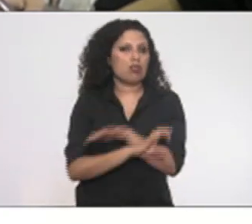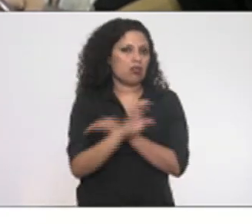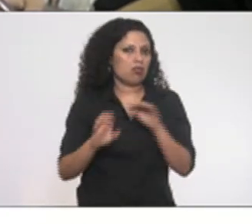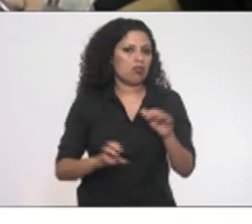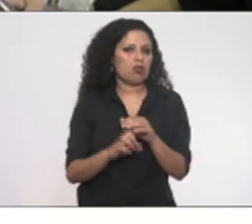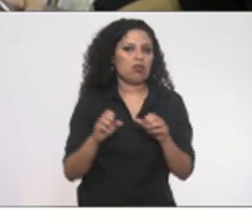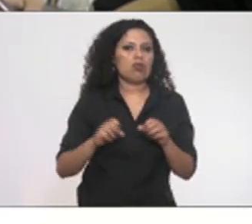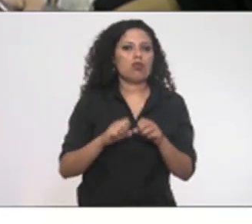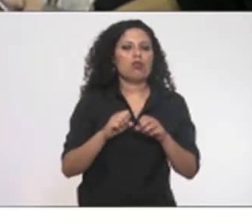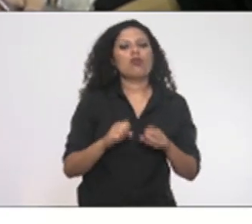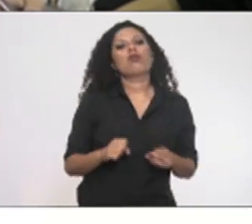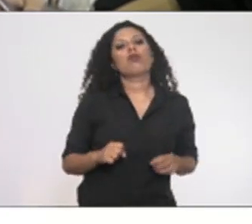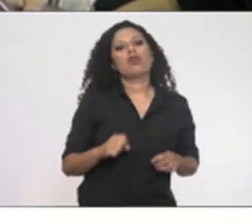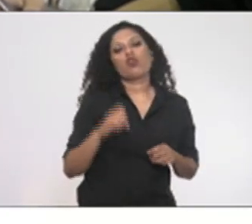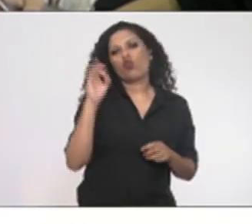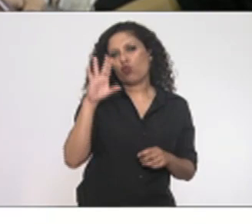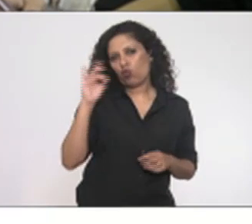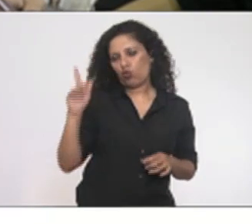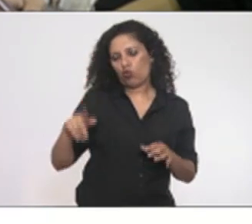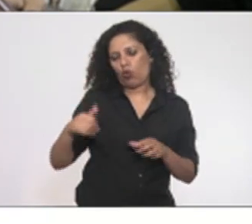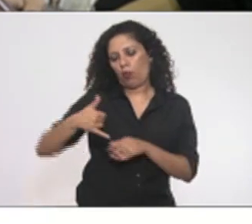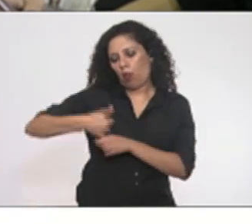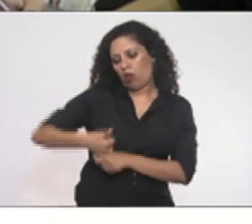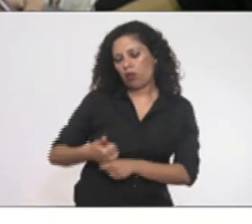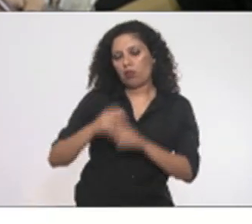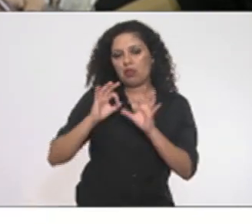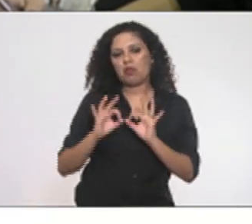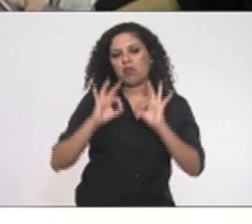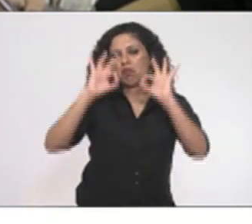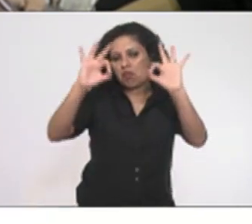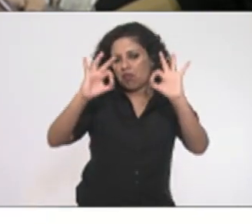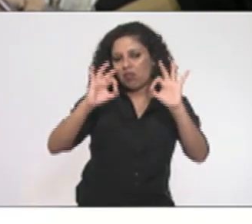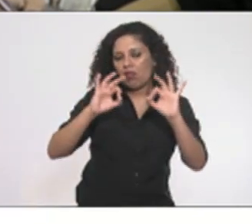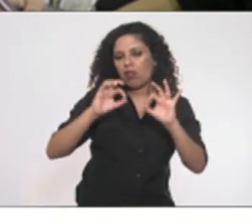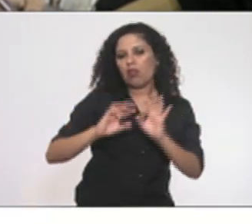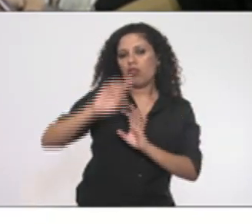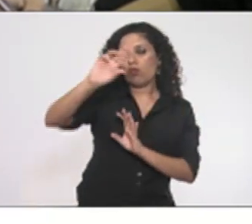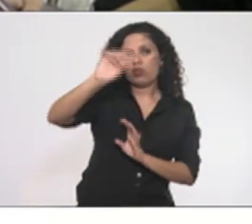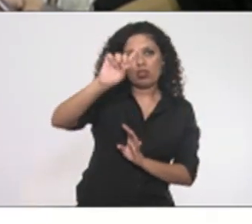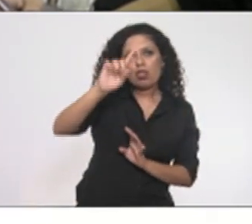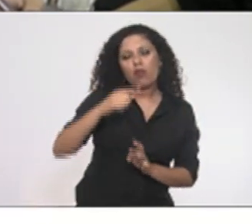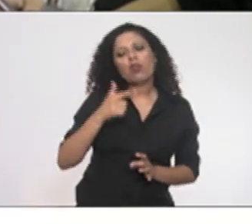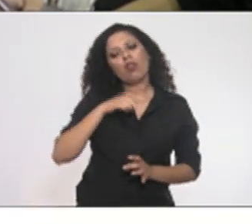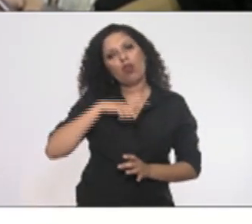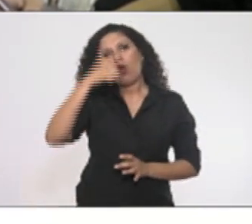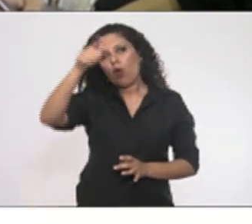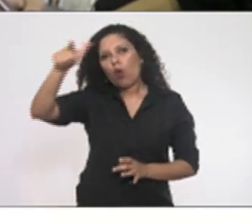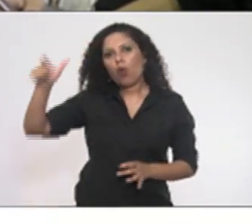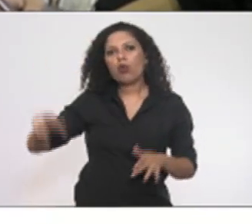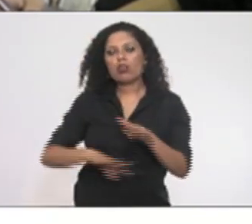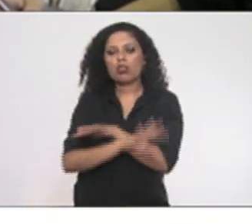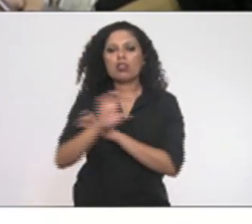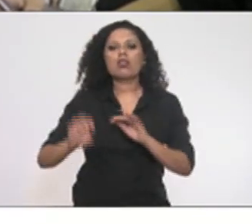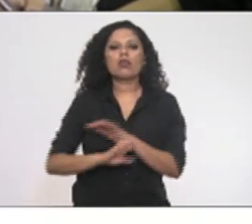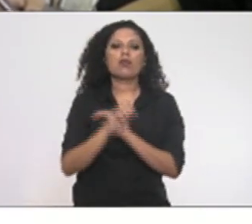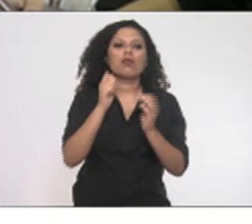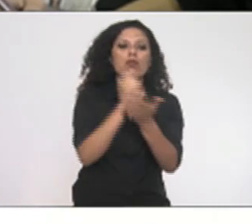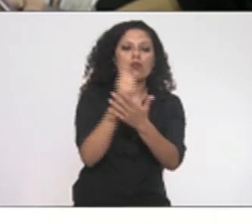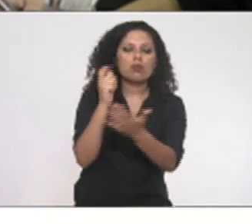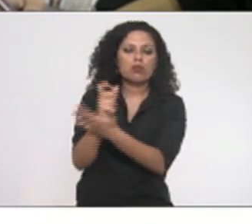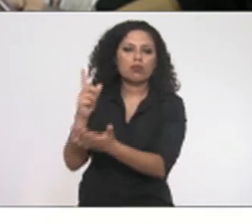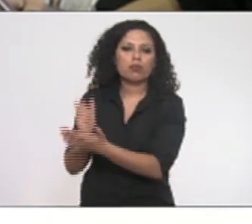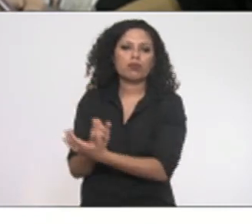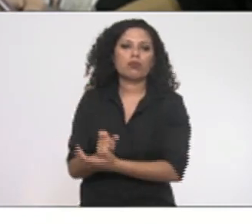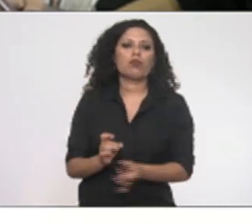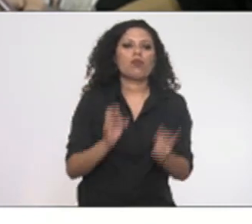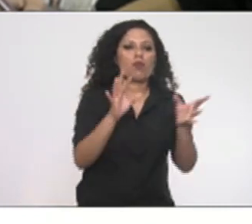Eles não vão mais vender para a Petrobras, que vai revender mais para frente. Em geral, ela paga um preço, especialmente quando é boca do poço, ela paga um preço muito baixo,